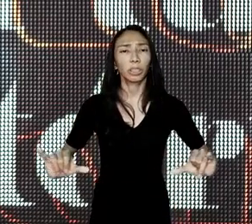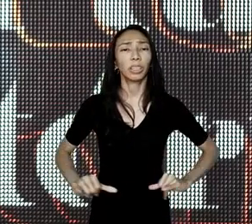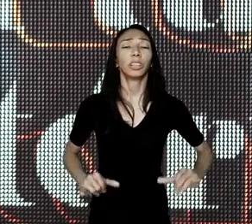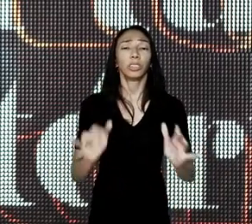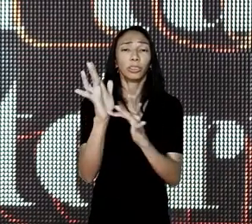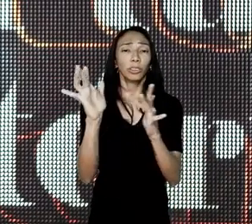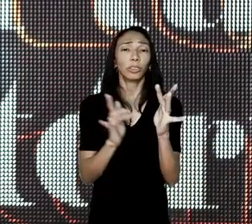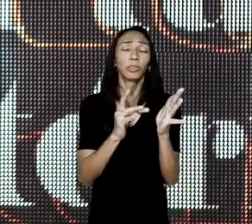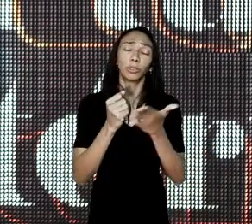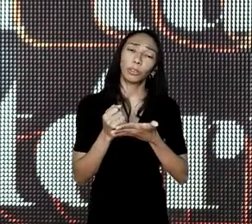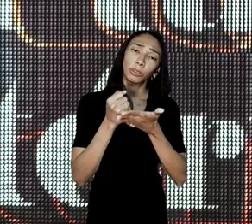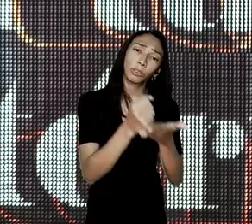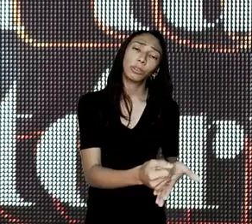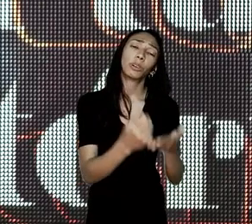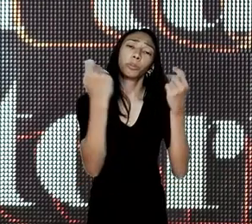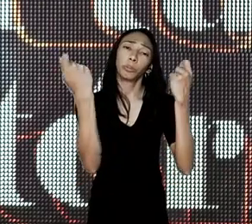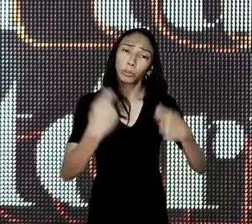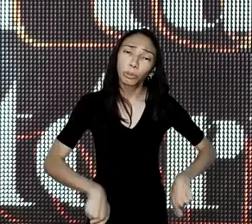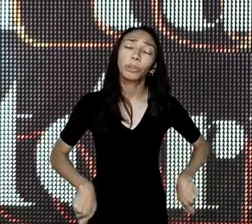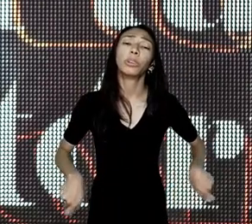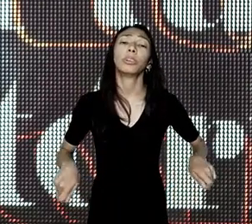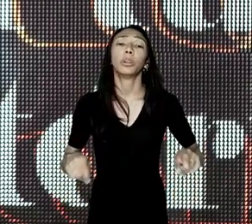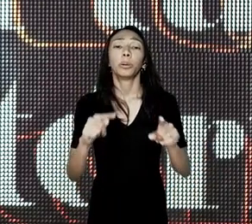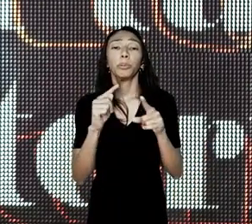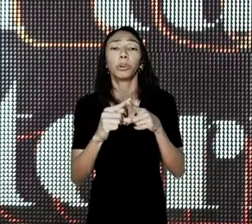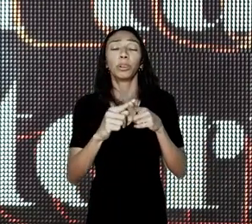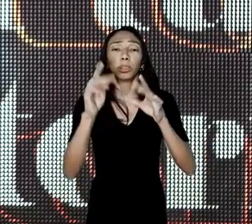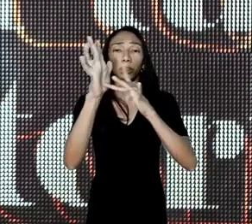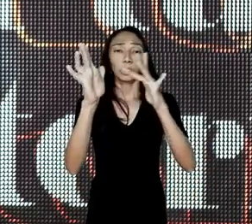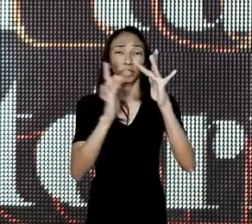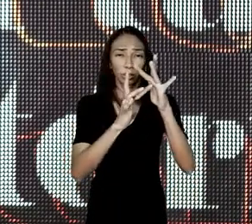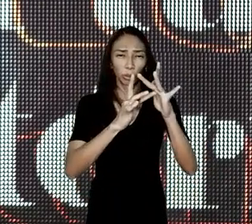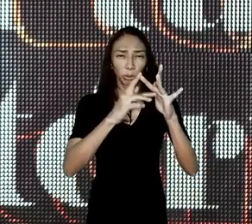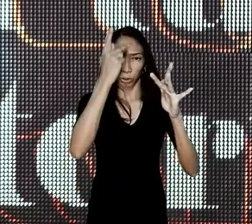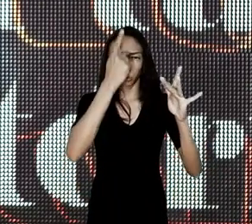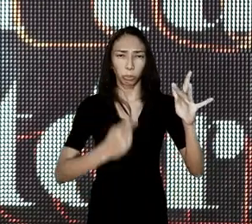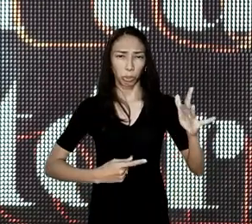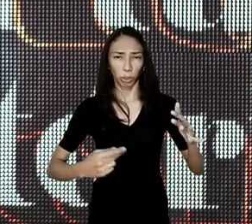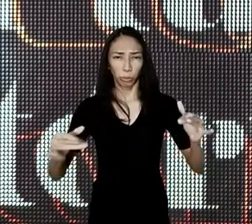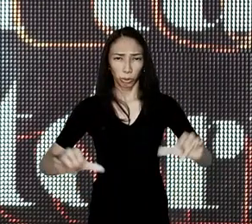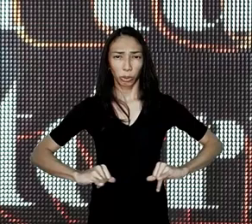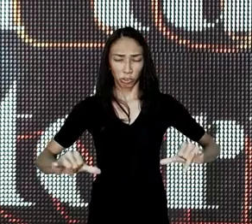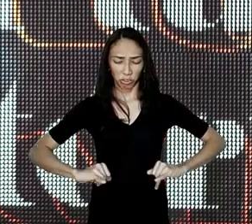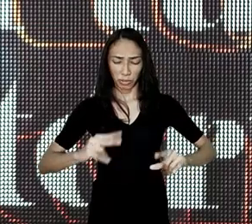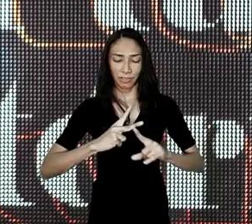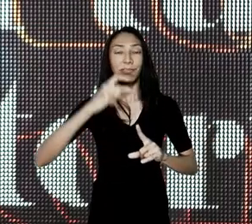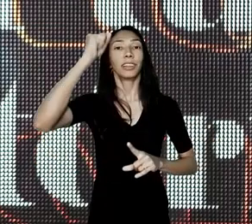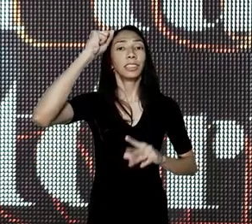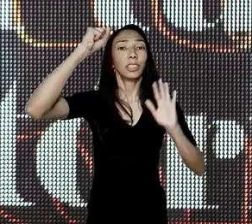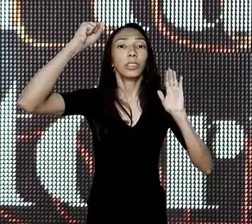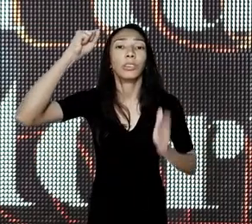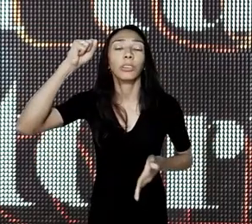às pessoas, porque ele já havia vencido aquelas dores, aquelas lutas. Ei, o que te dá autoridade